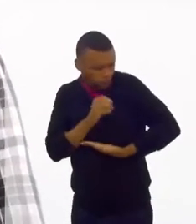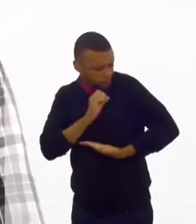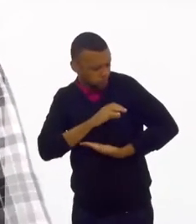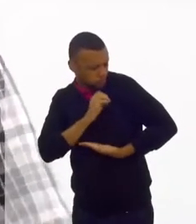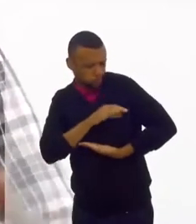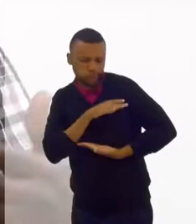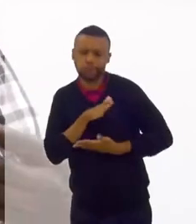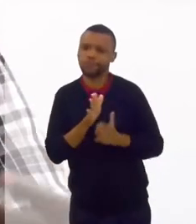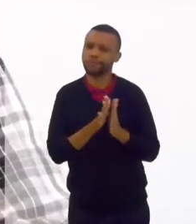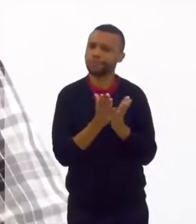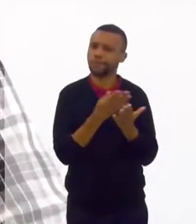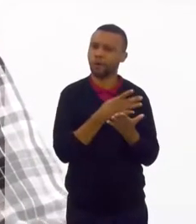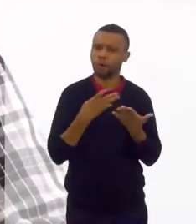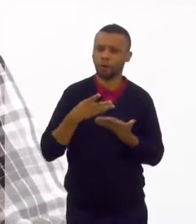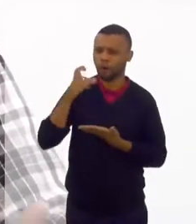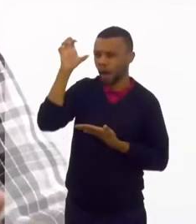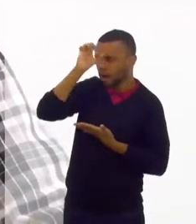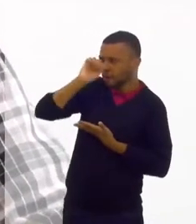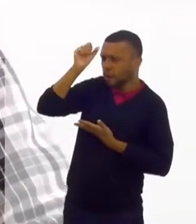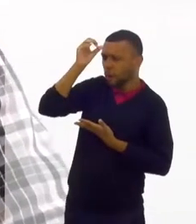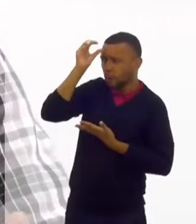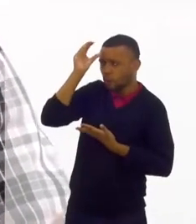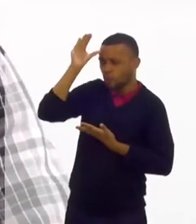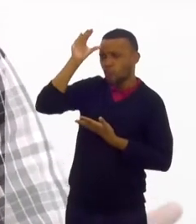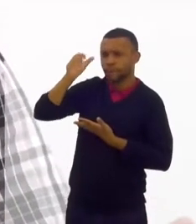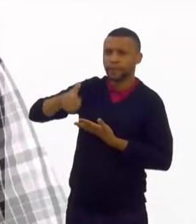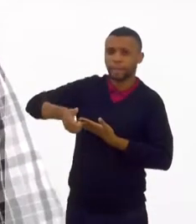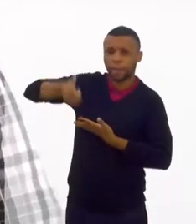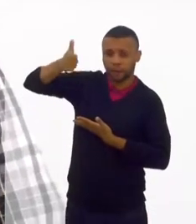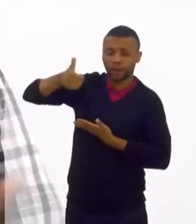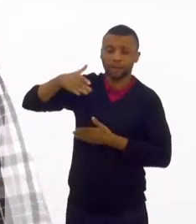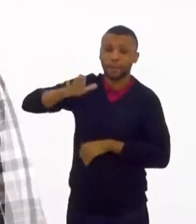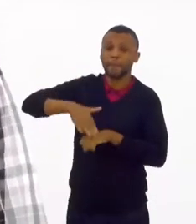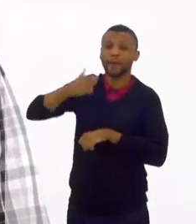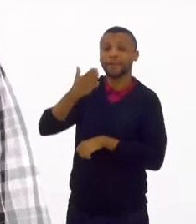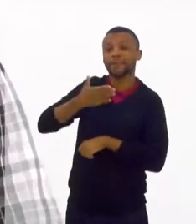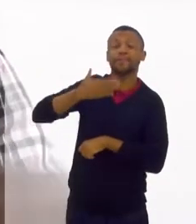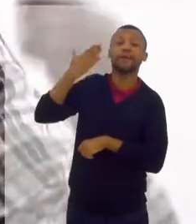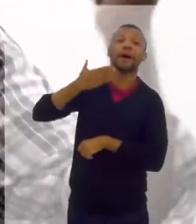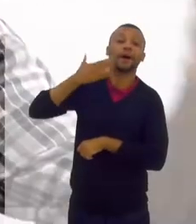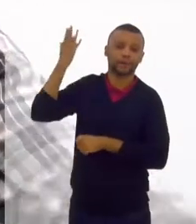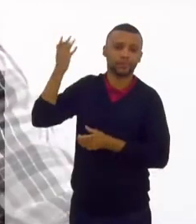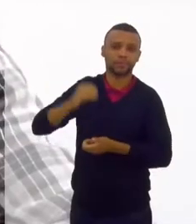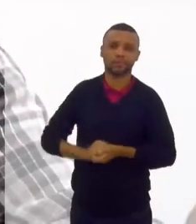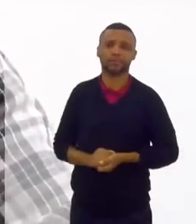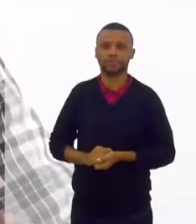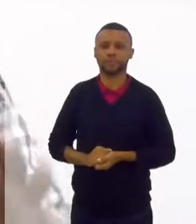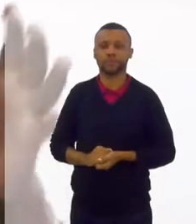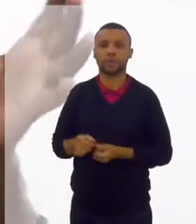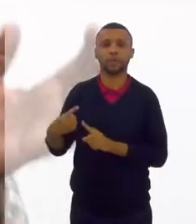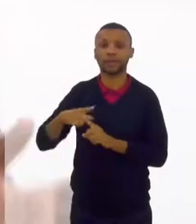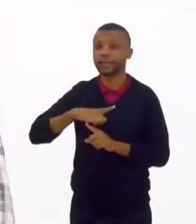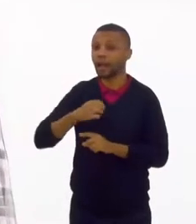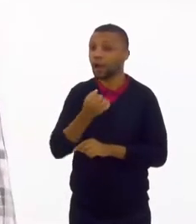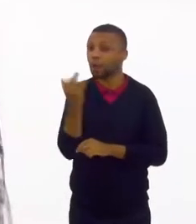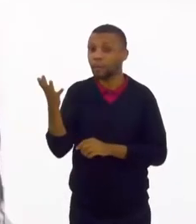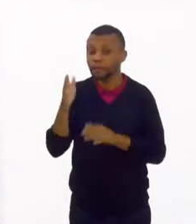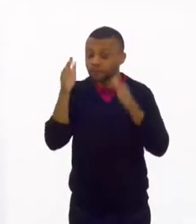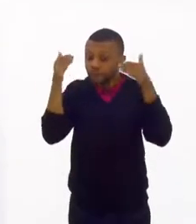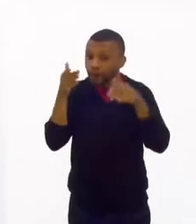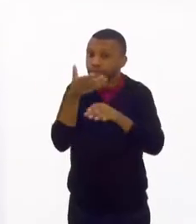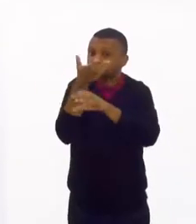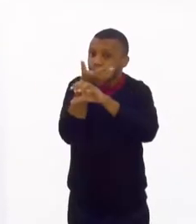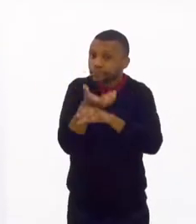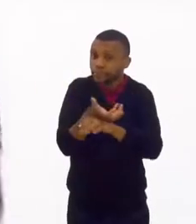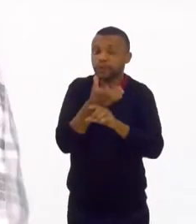né? E aí vai estudar todos os ciências islâmicos, vai ser fácil também. Porque vai terminar num sheikh, numa determinada matéria,